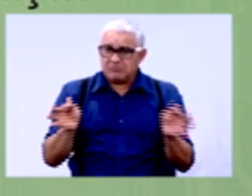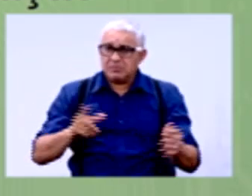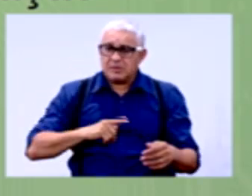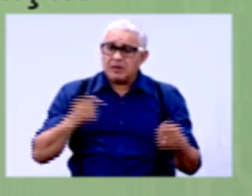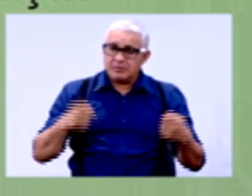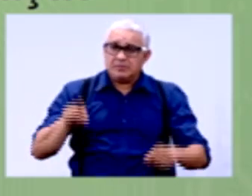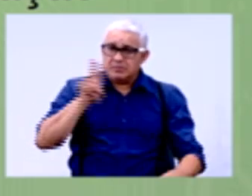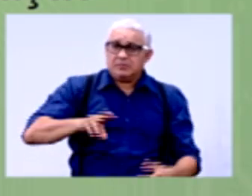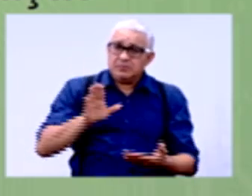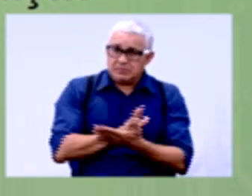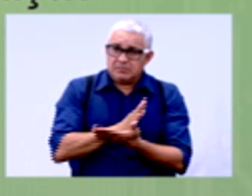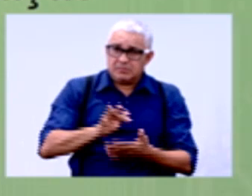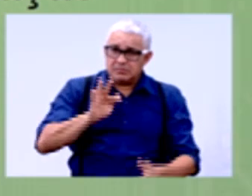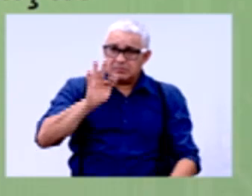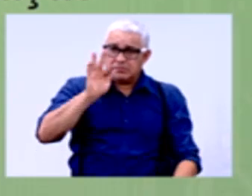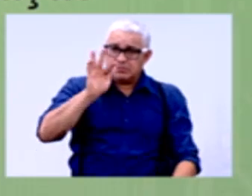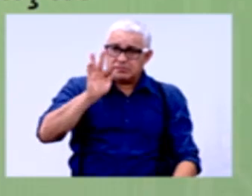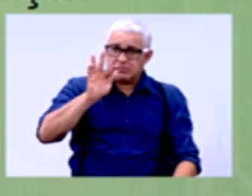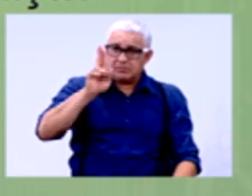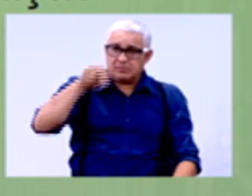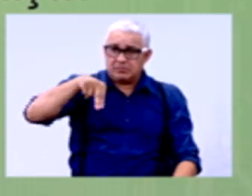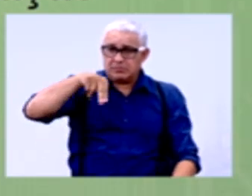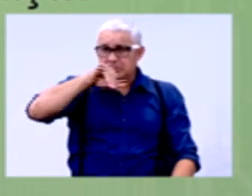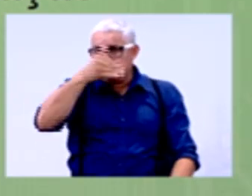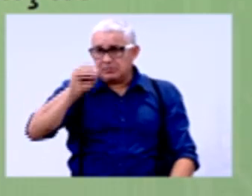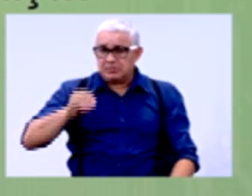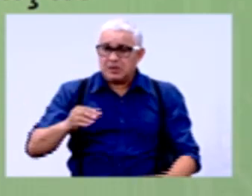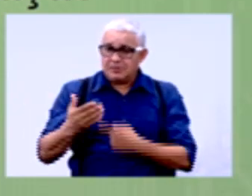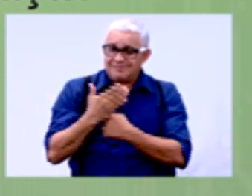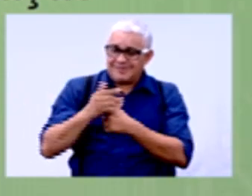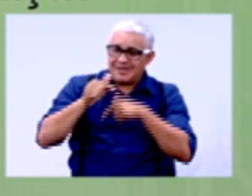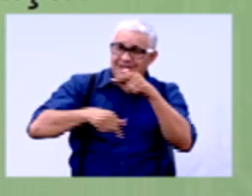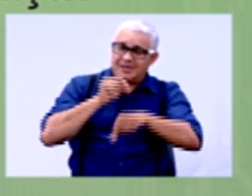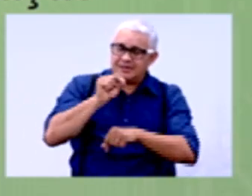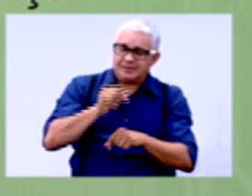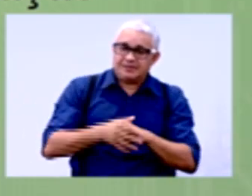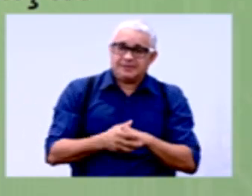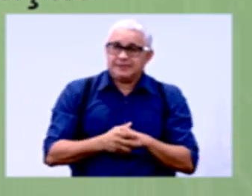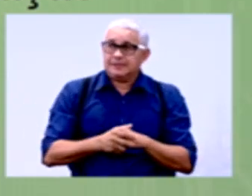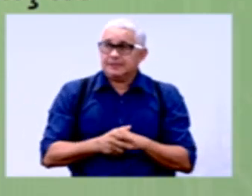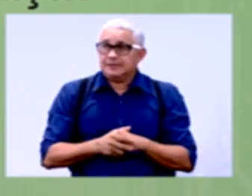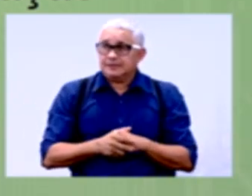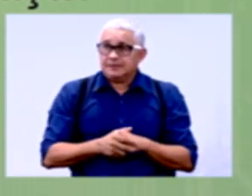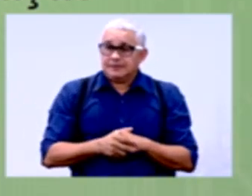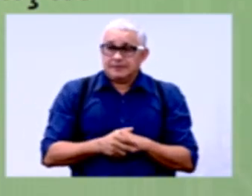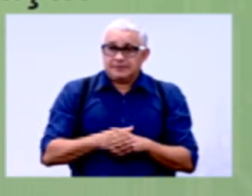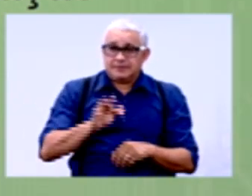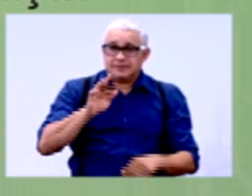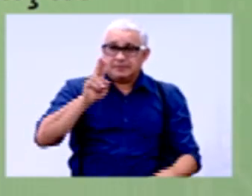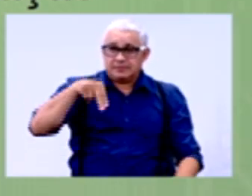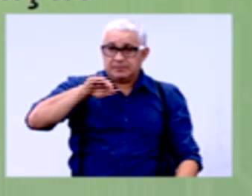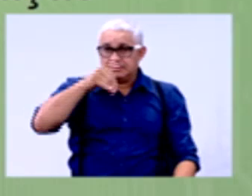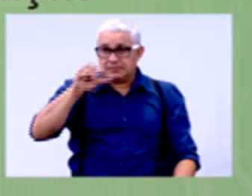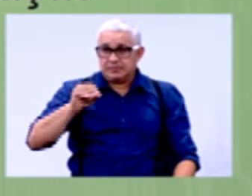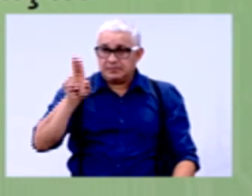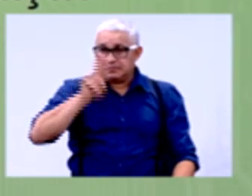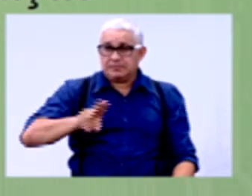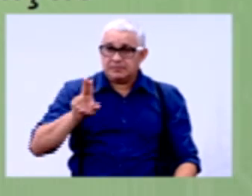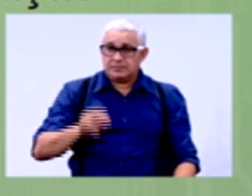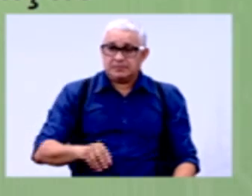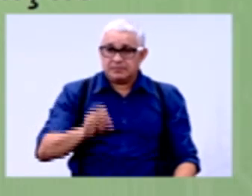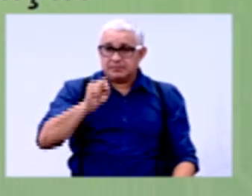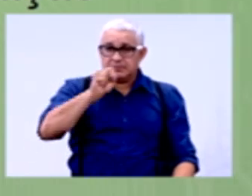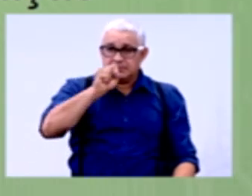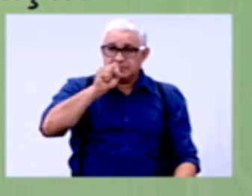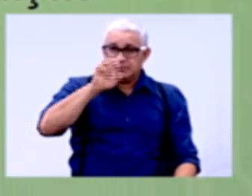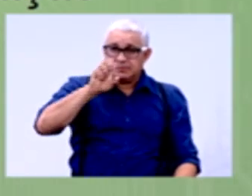algumas funções que nos ajudam a trabalhar nessa questão, certo? Então a função que a gente utiliza aqui é